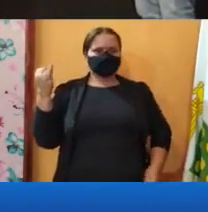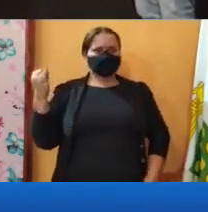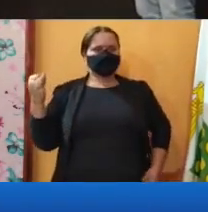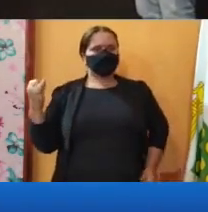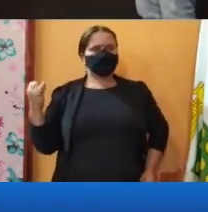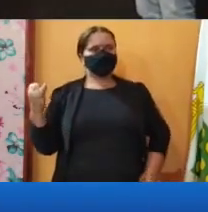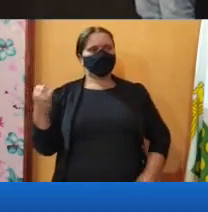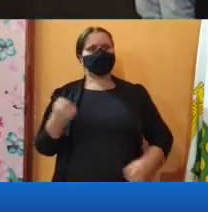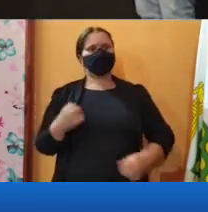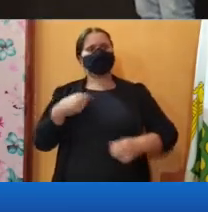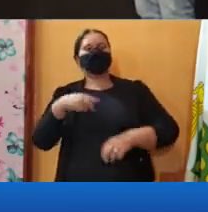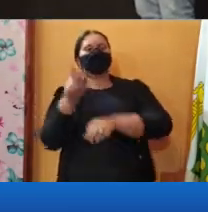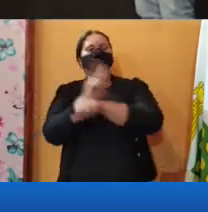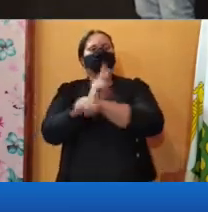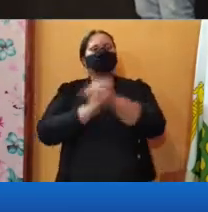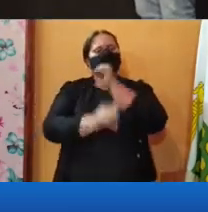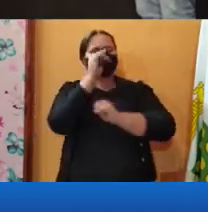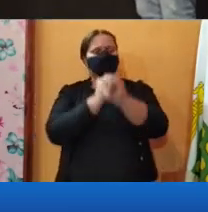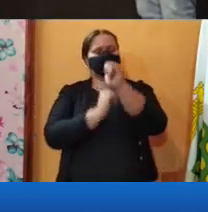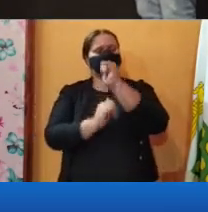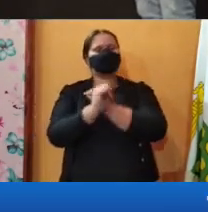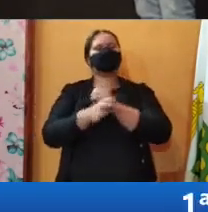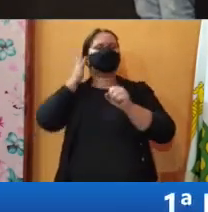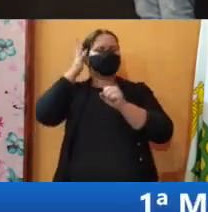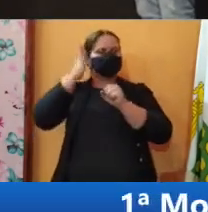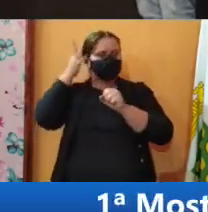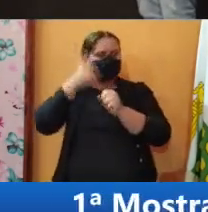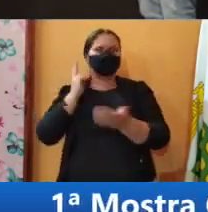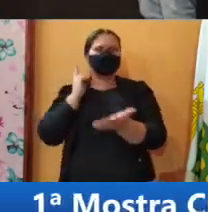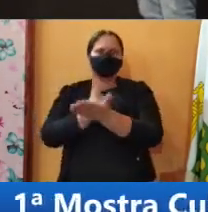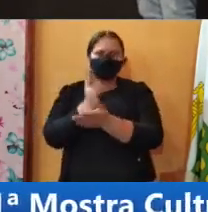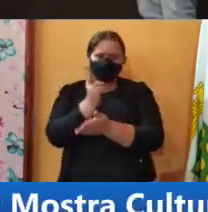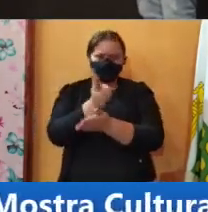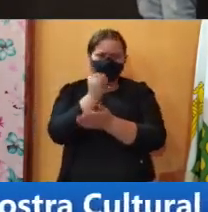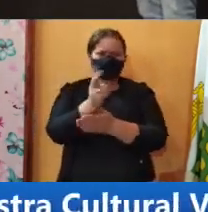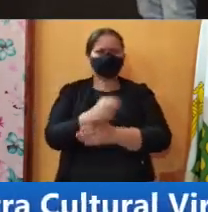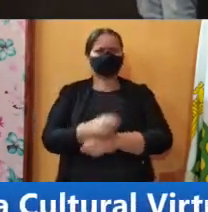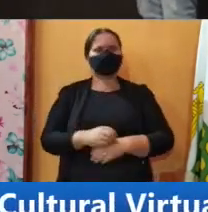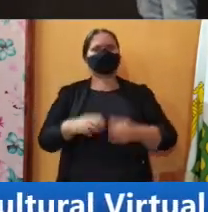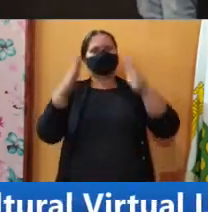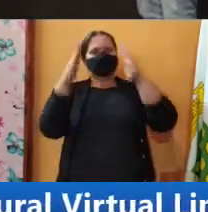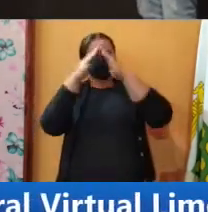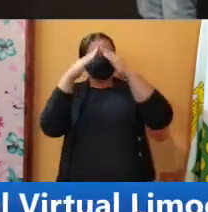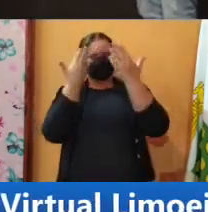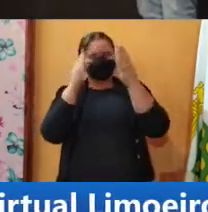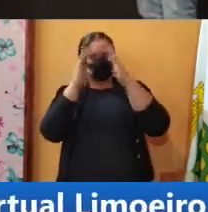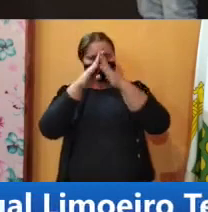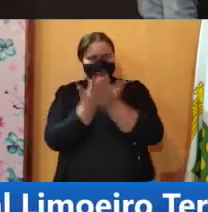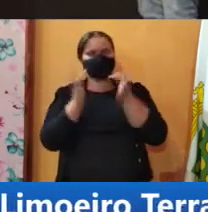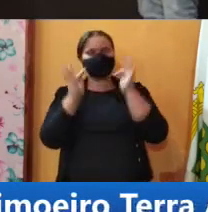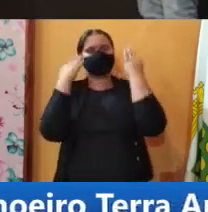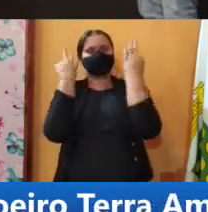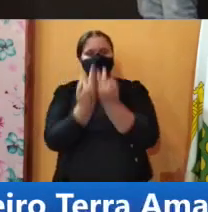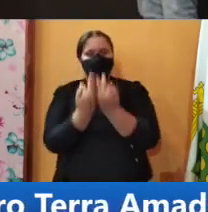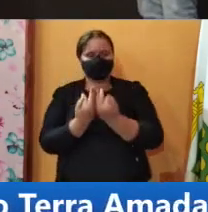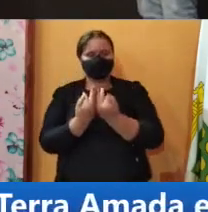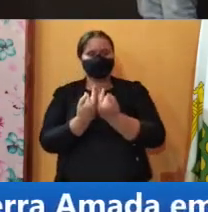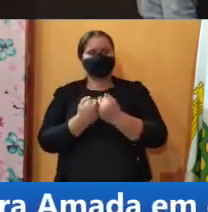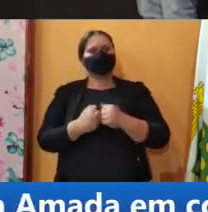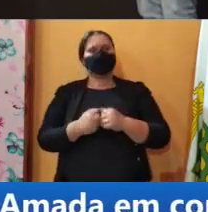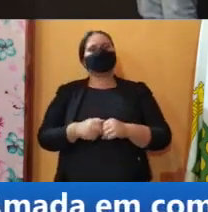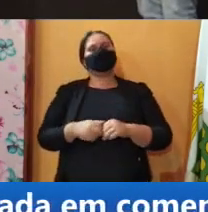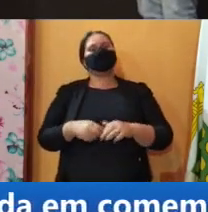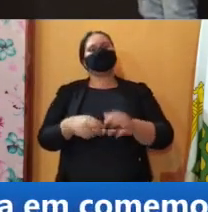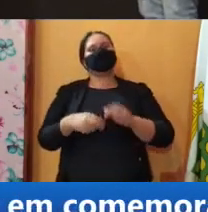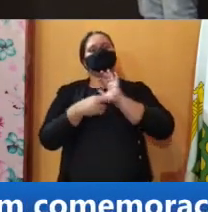Mais do que a internet, o rádio ele continua todos os dias na casa, nos lares das pessoas de Limoeiro. E aí, Inês contava,